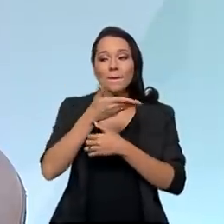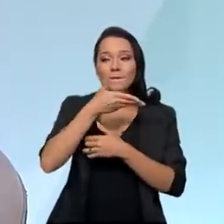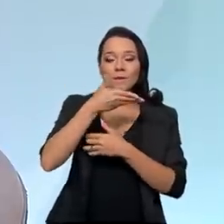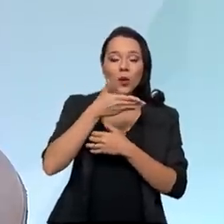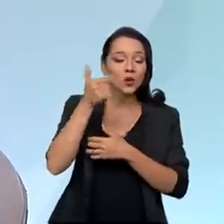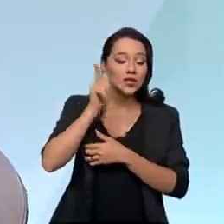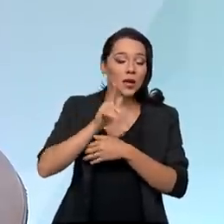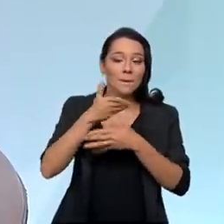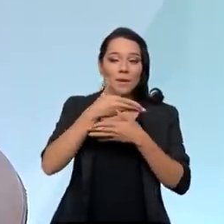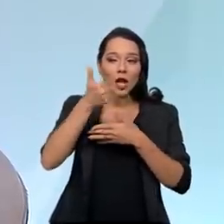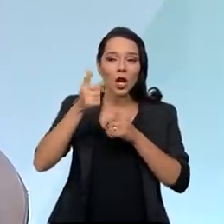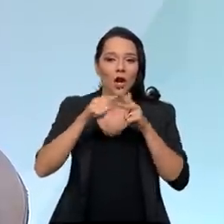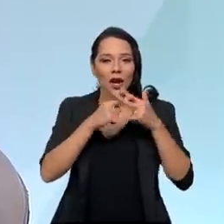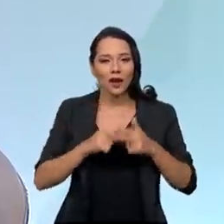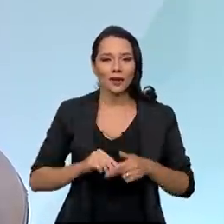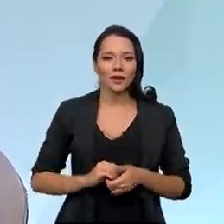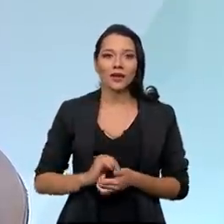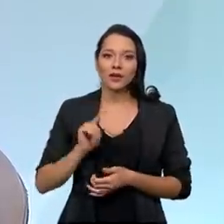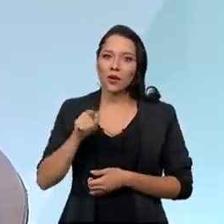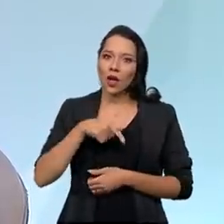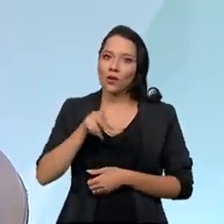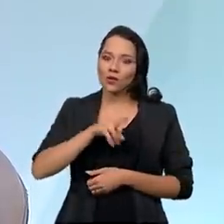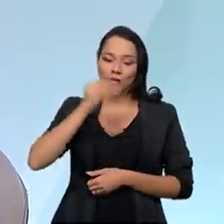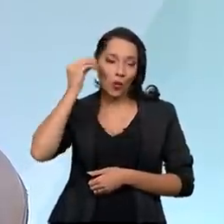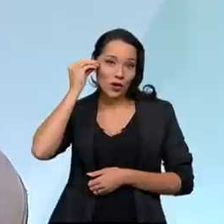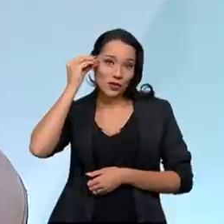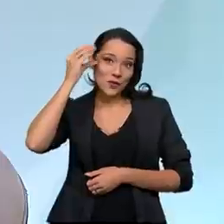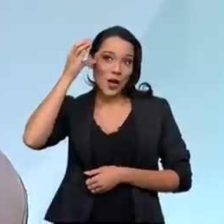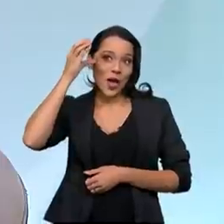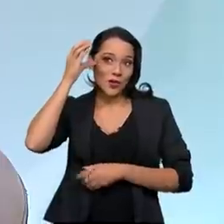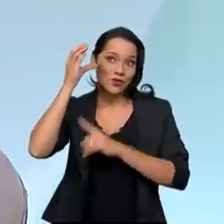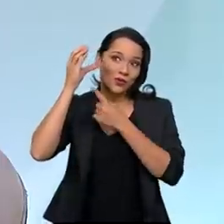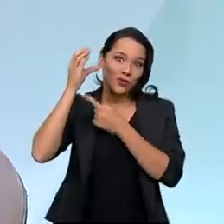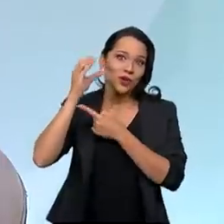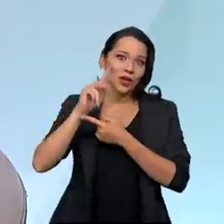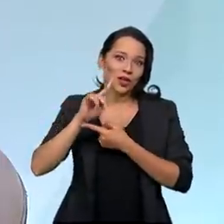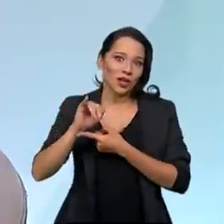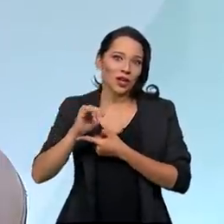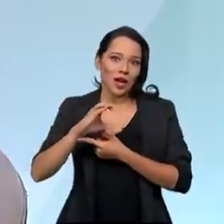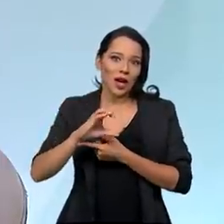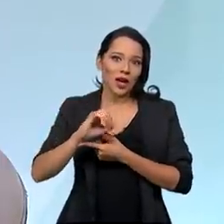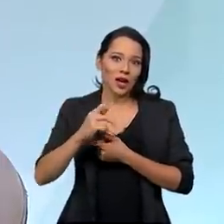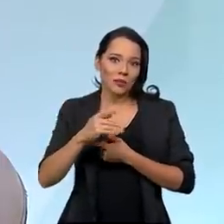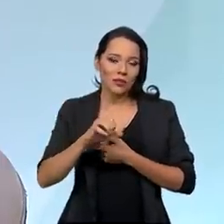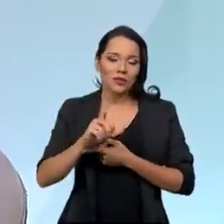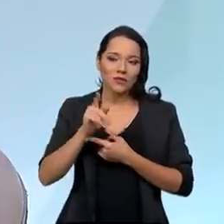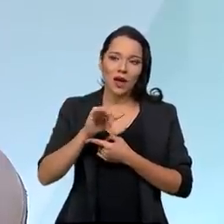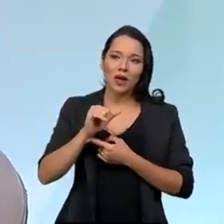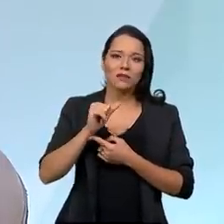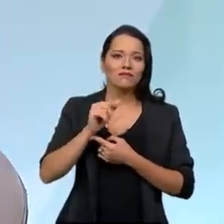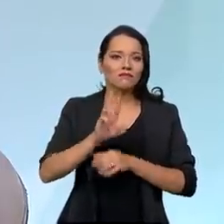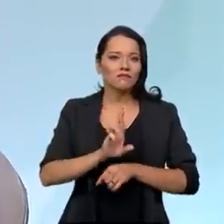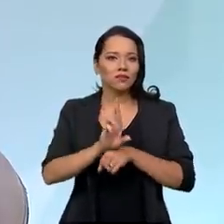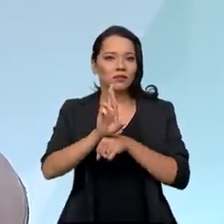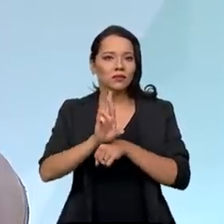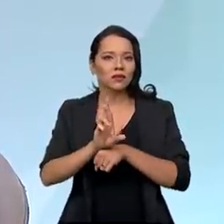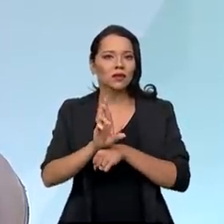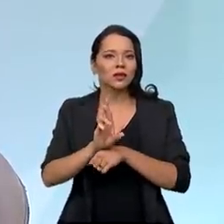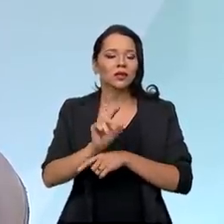adianta diagnosticar. É a partir do conhecimento que a gente vai, que a CAPES vai protagonizar isso,